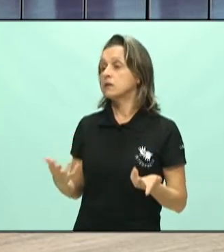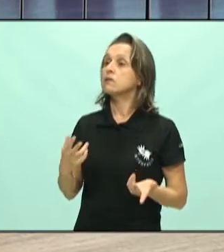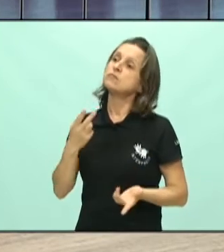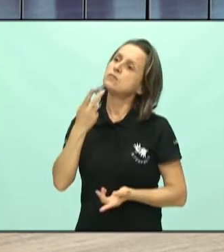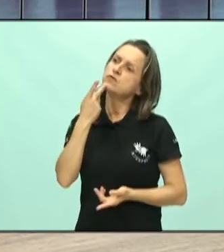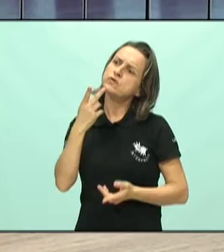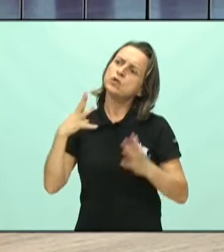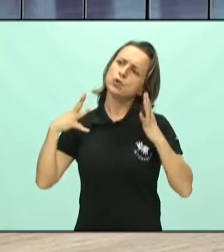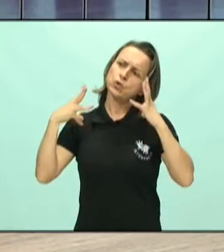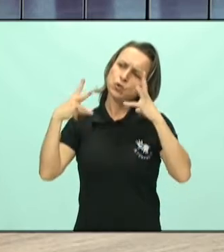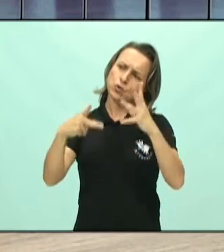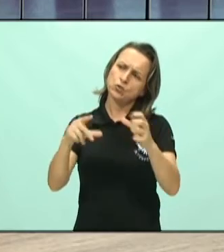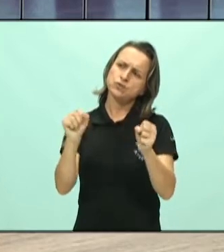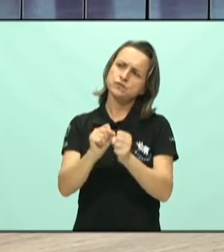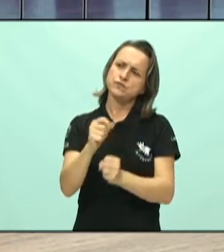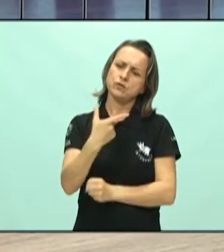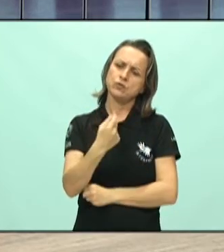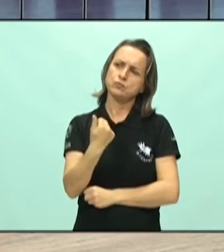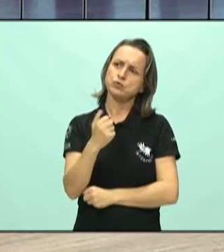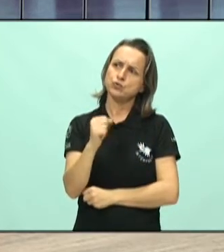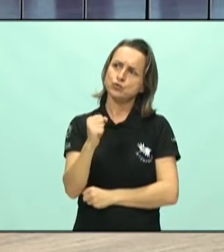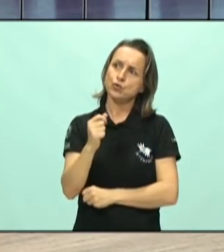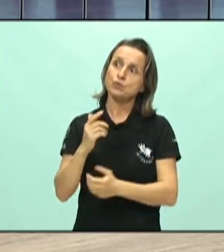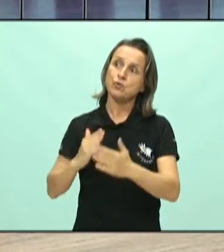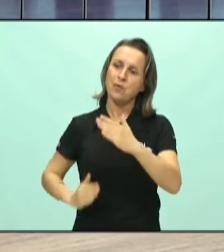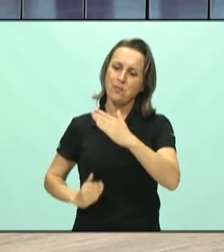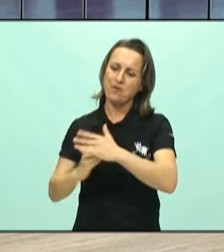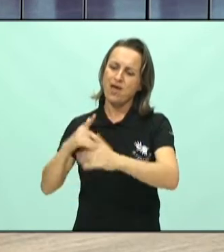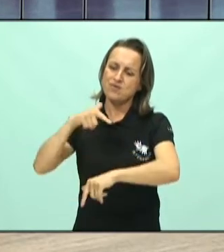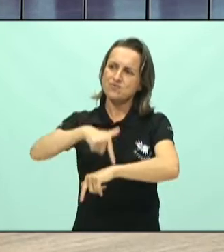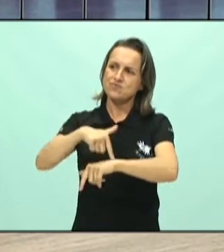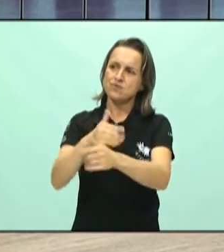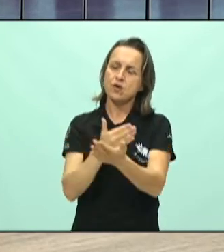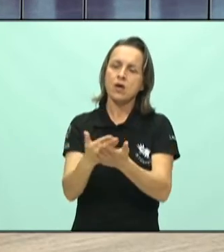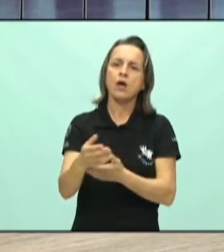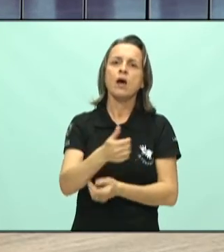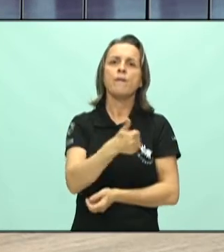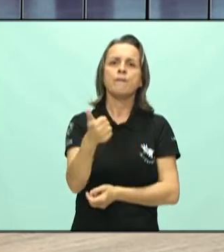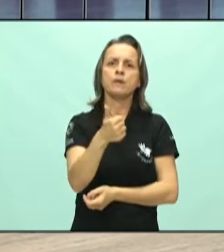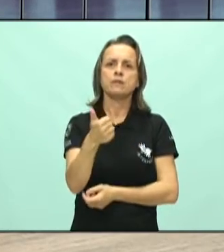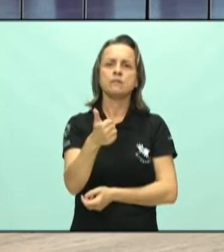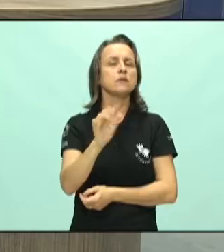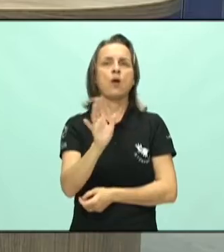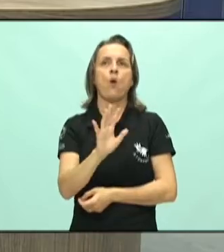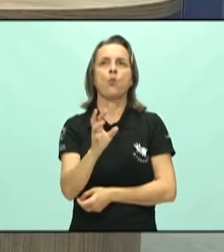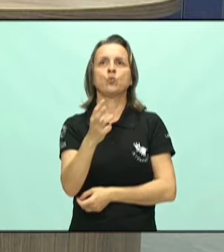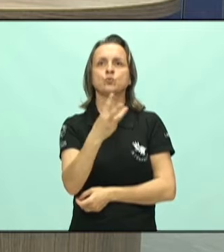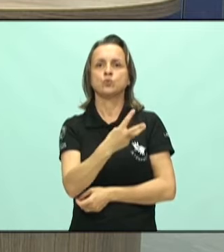fizeram em 2018. O prazo inicial era dia 31